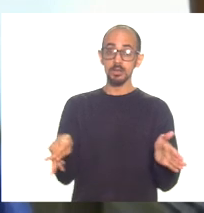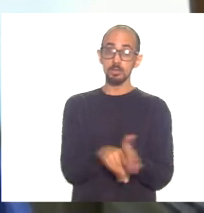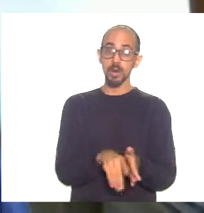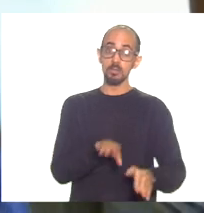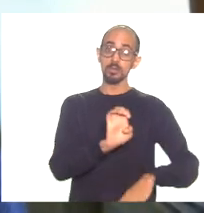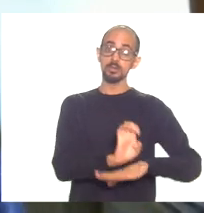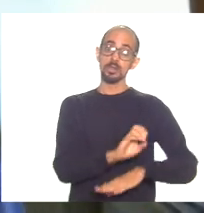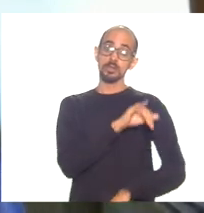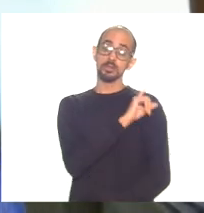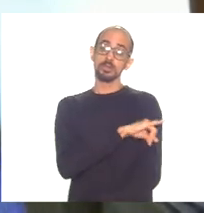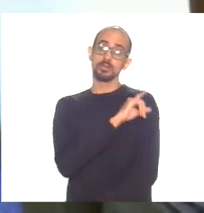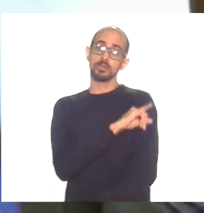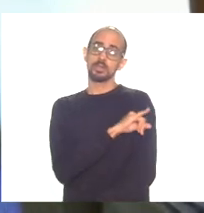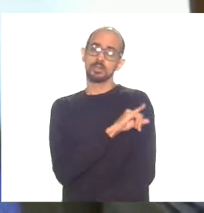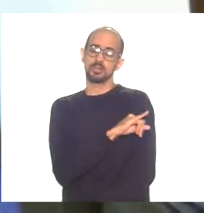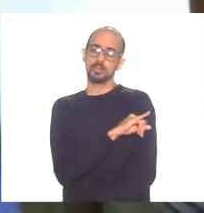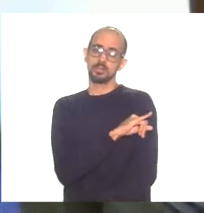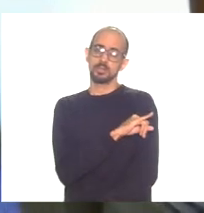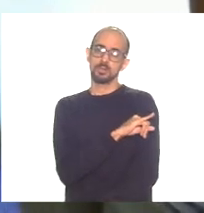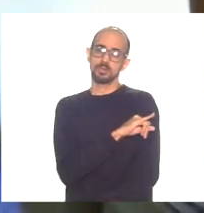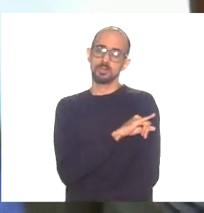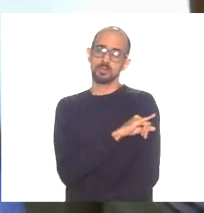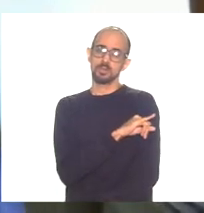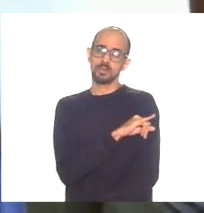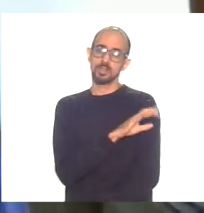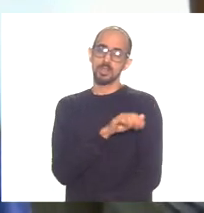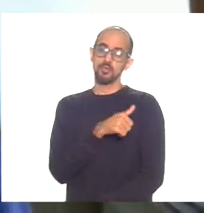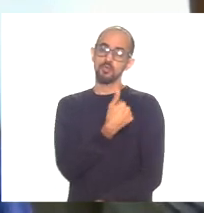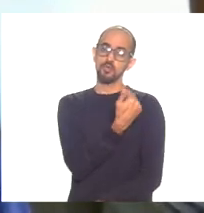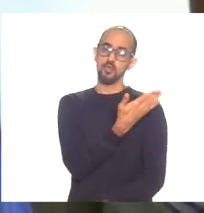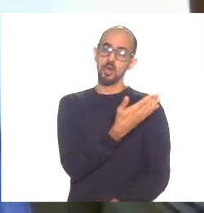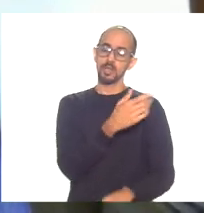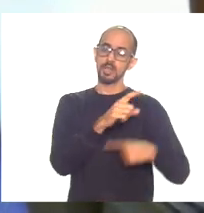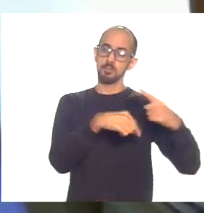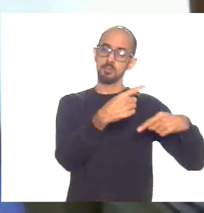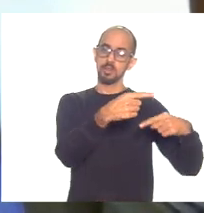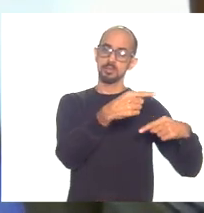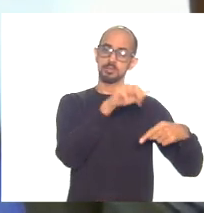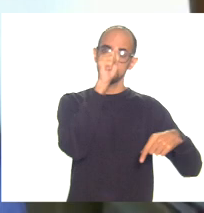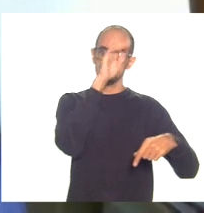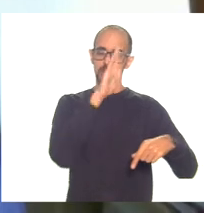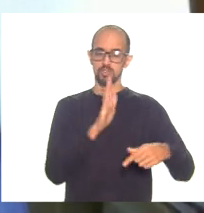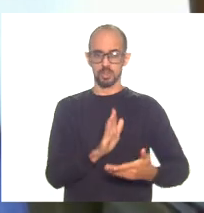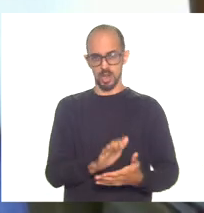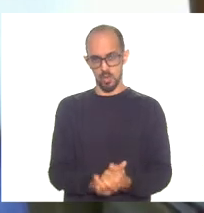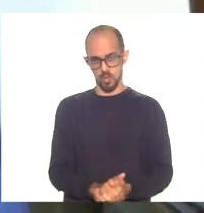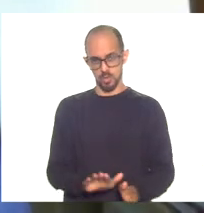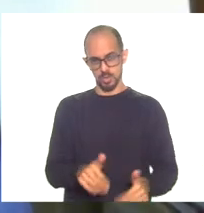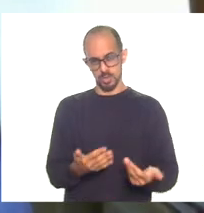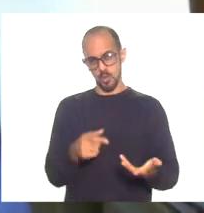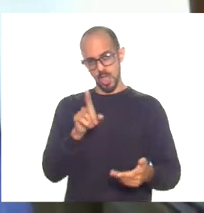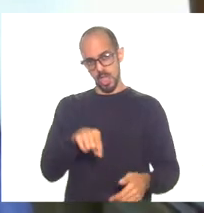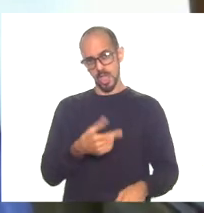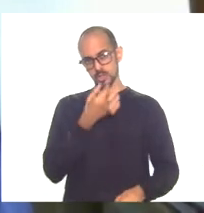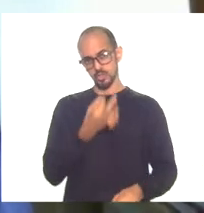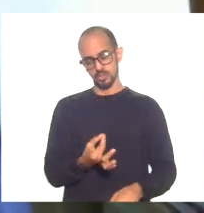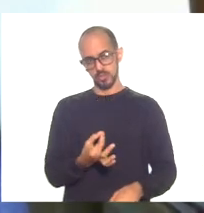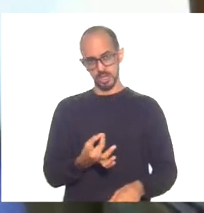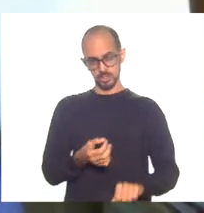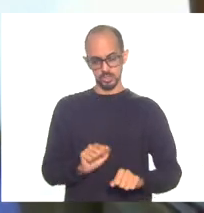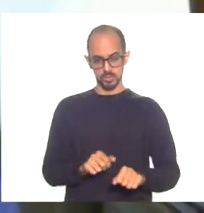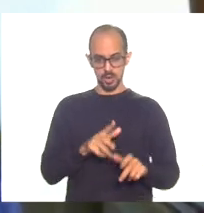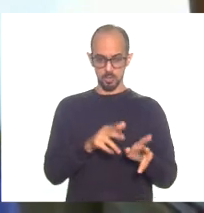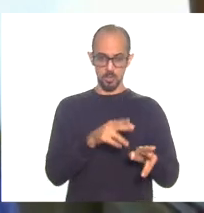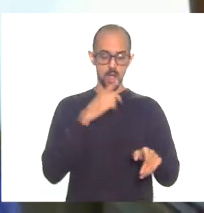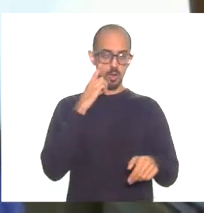de Janeiro e foi o alto âmbito nacional. Porque assim só se justifica, como disse o